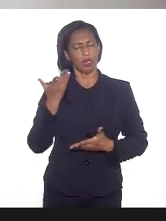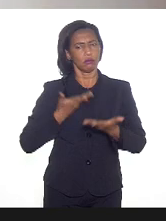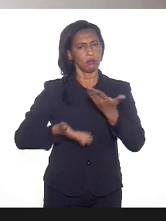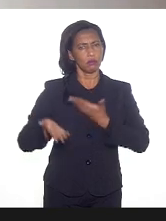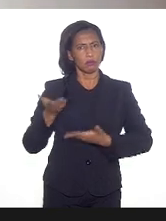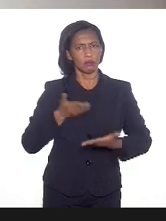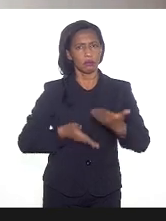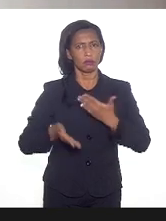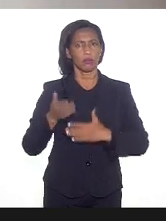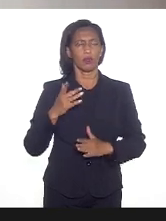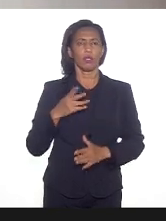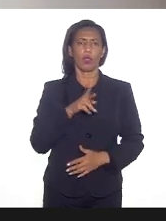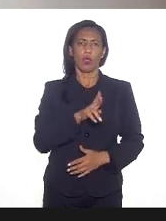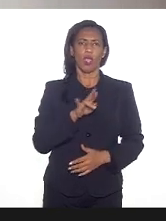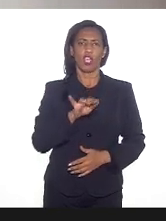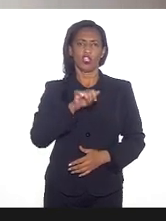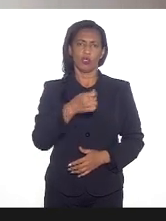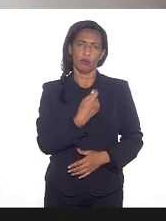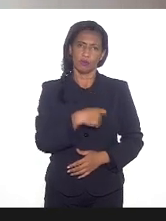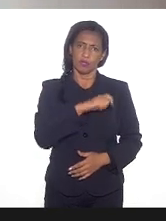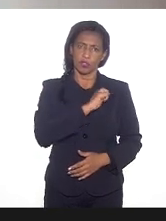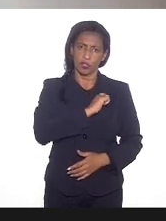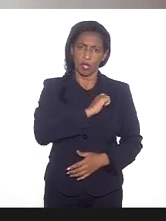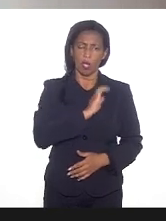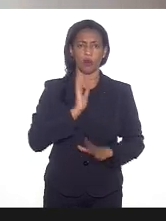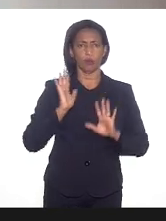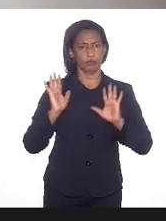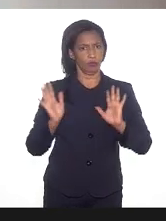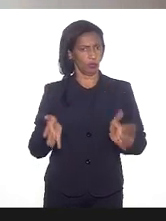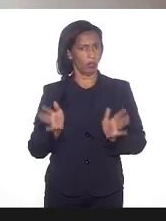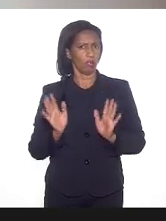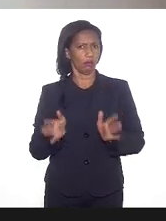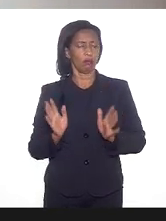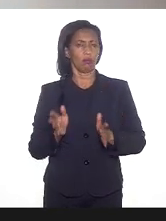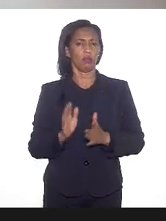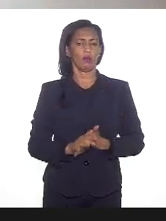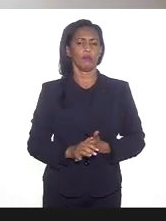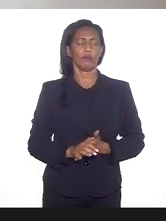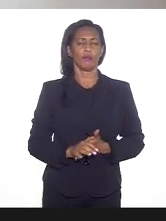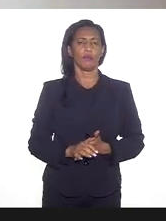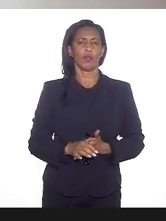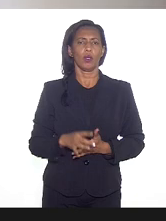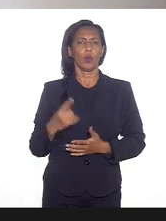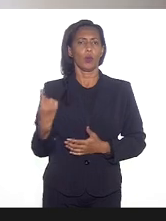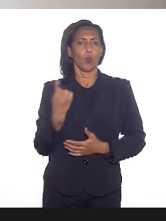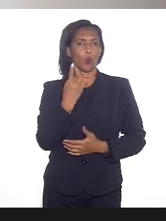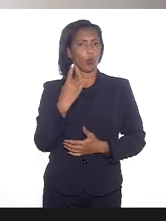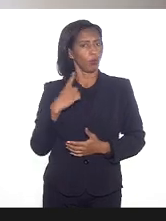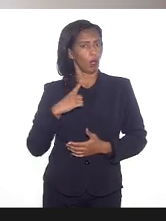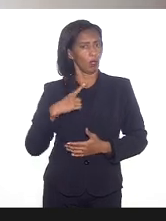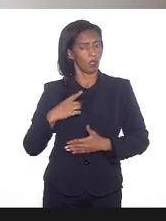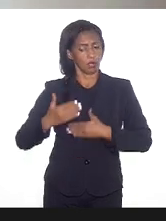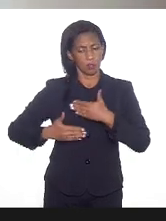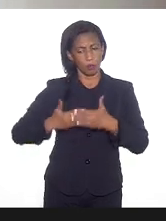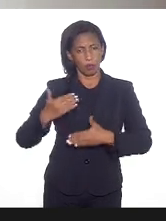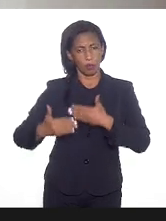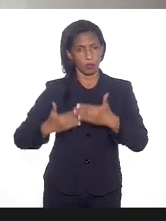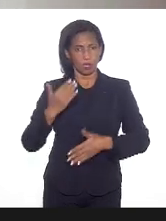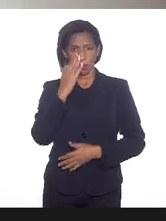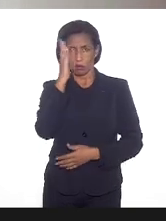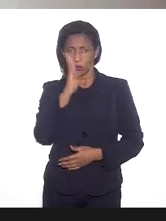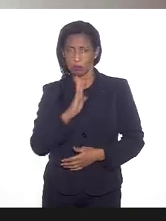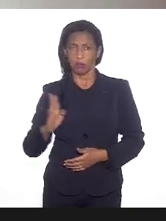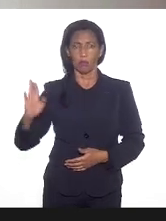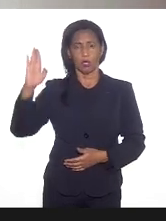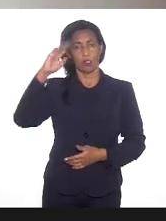participado de um regime de recuperação fiscal, sendo o único Estado no Brasil a ter feito esse processo, mediante o